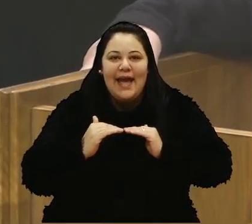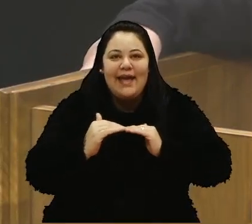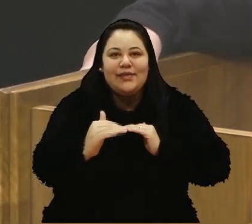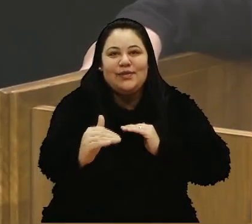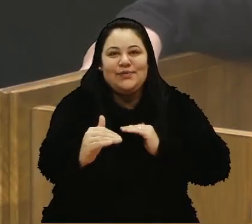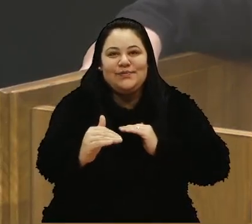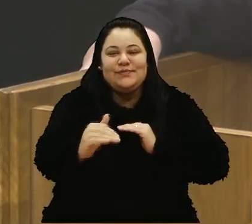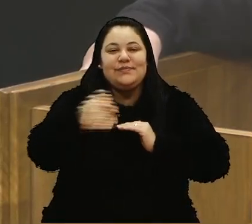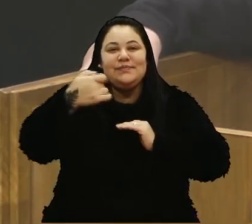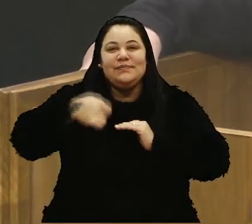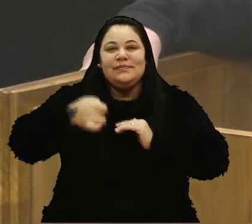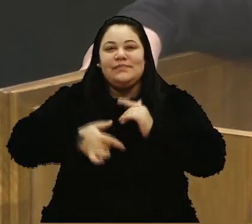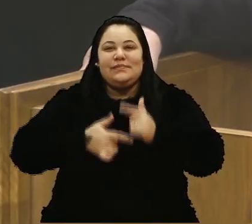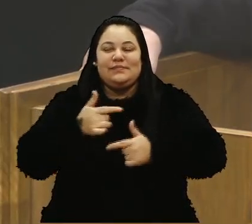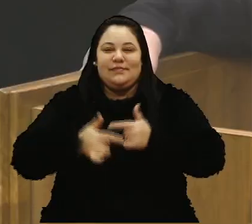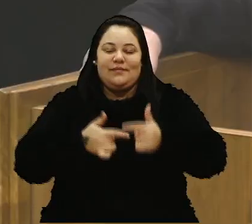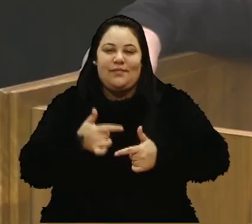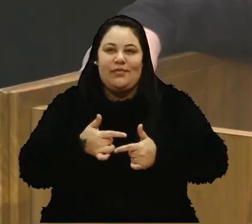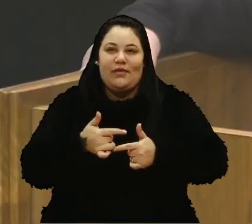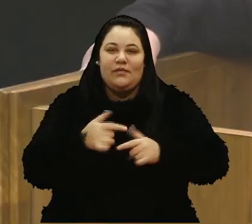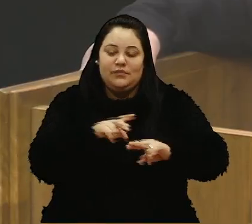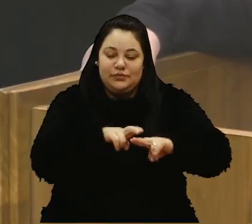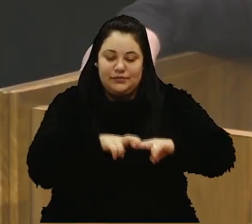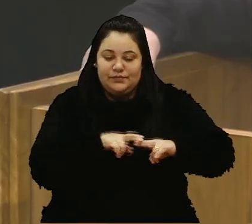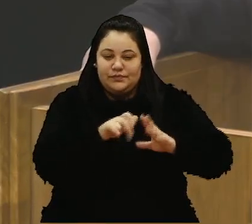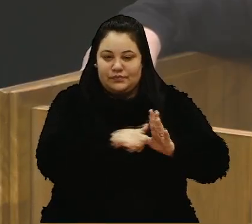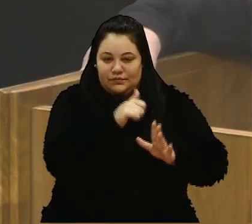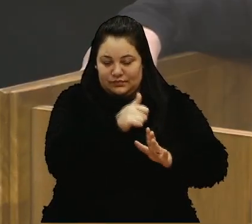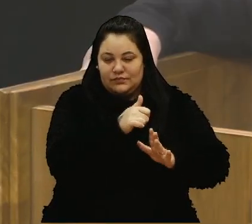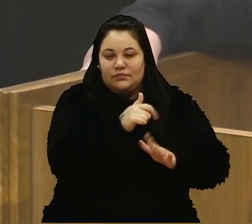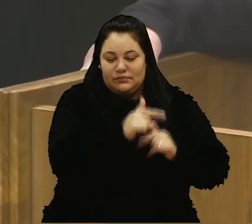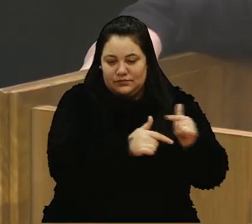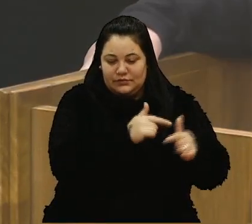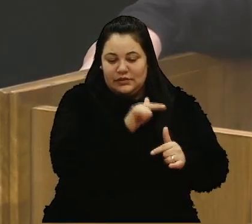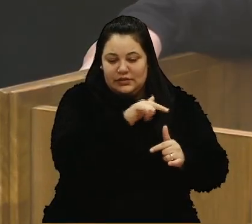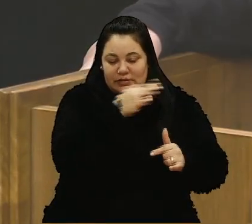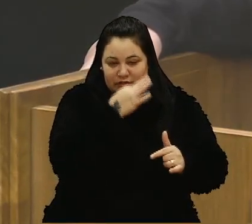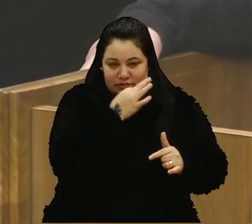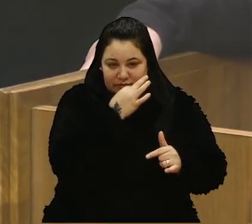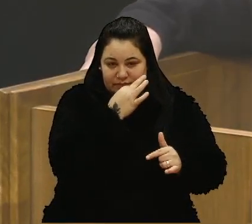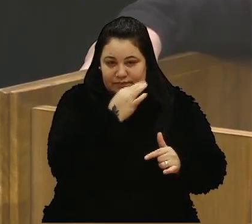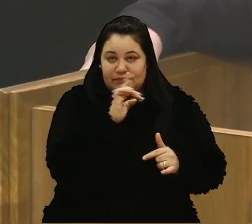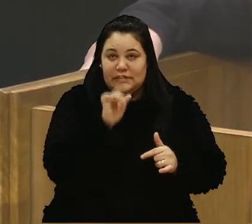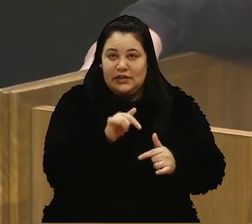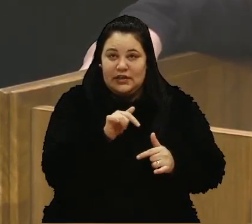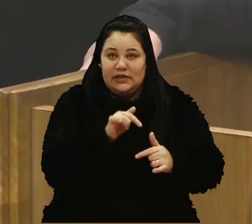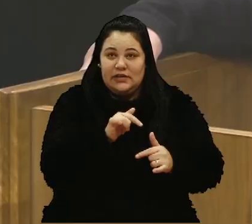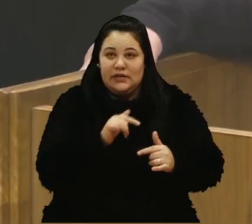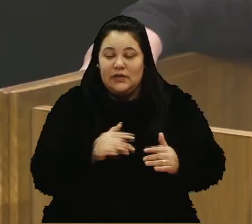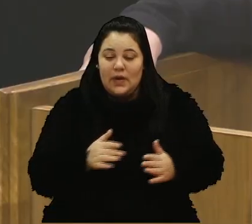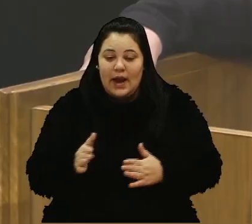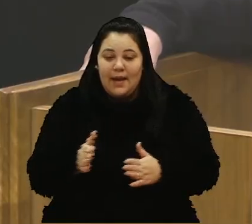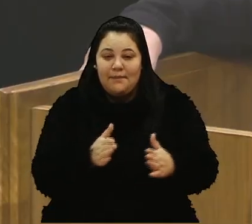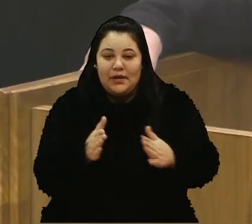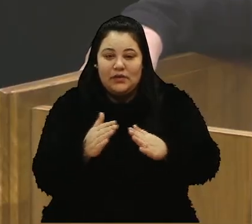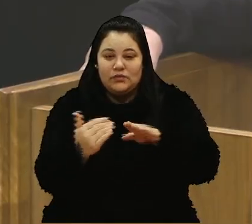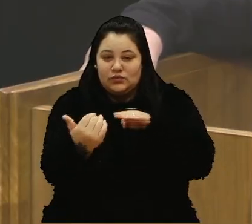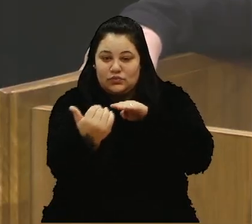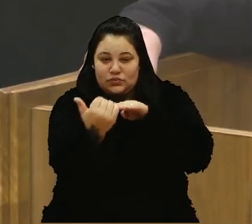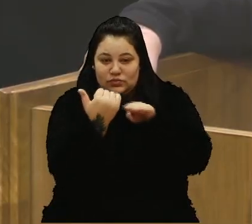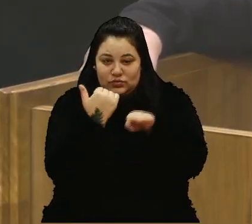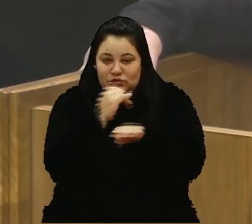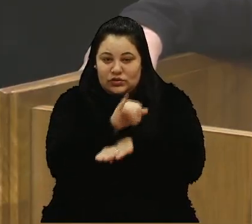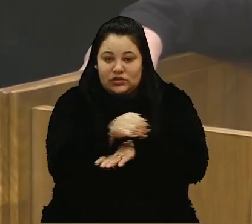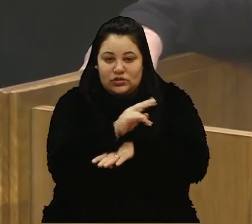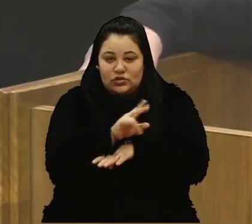que os 2 eixões que trabalham melhor essa questão em Caxias do Sul é no sentido da Júlio de Castilhos,